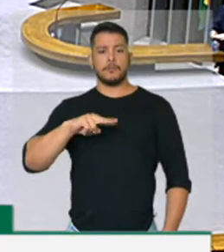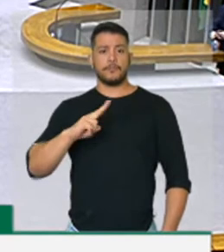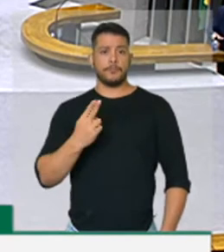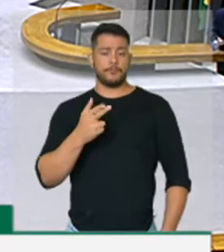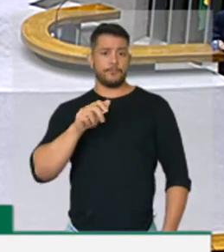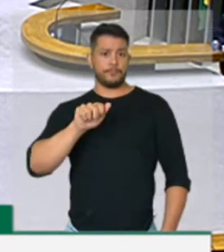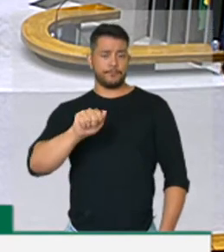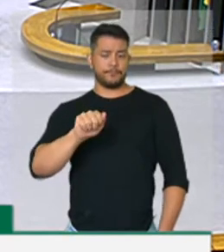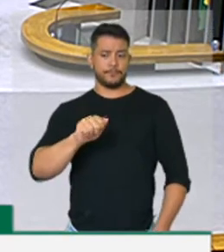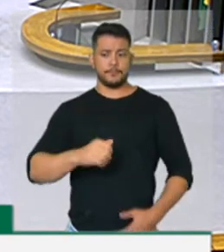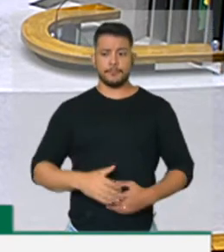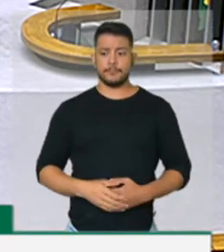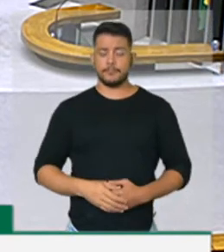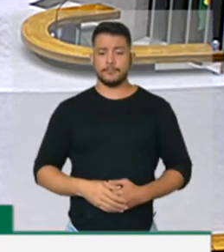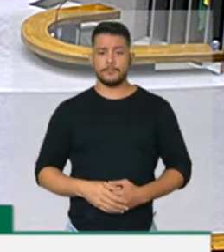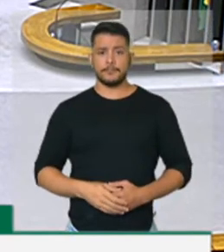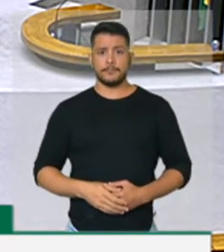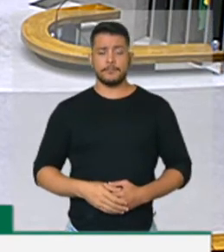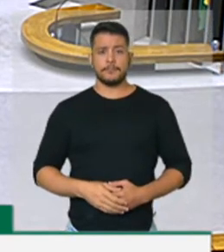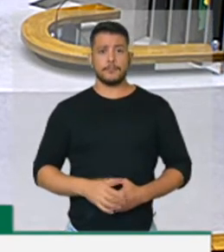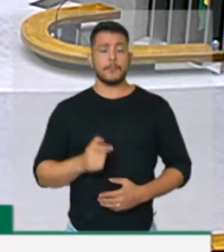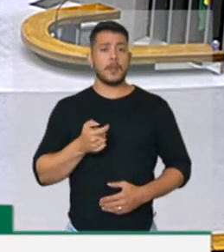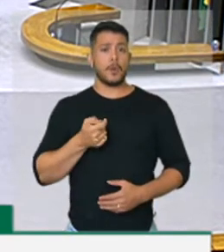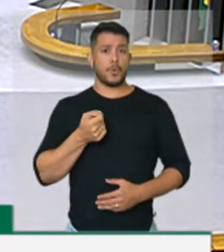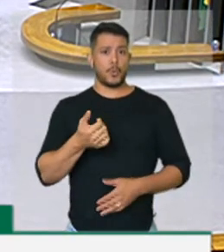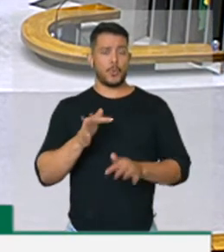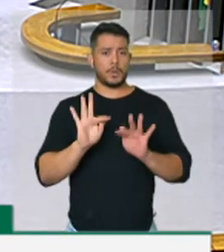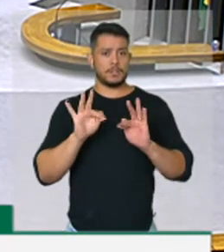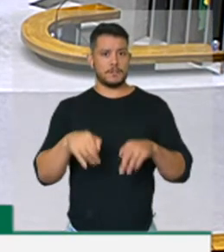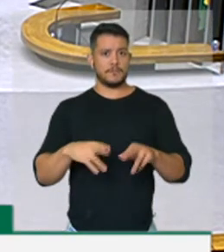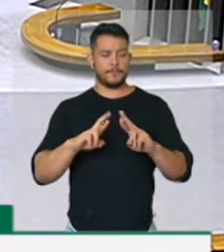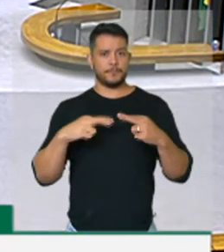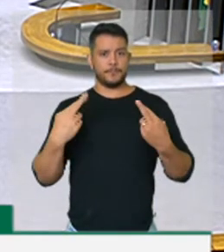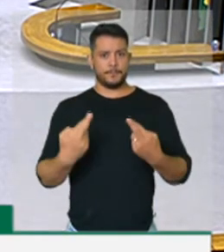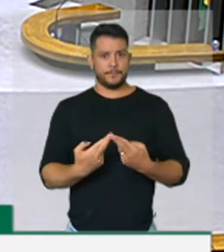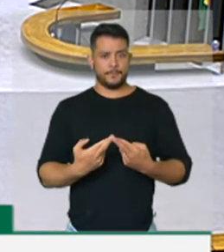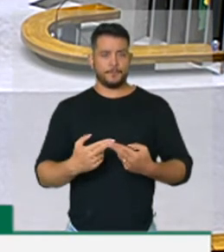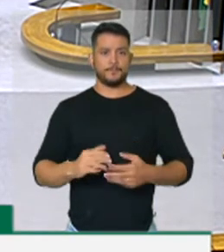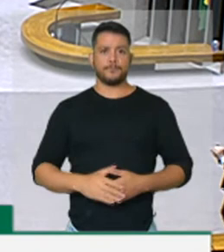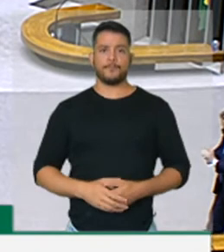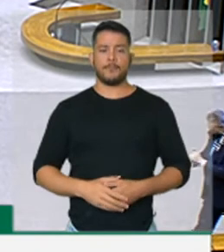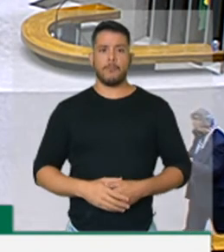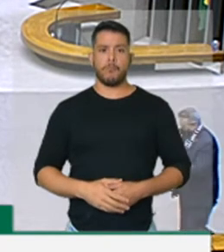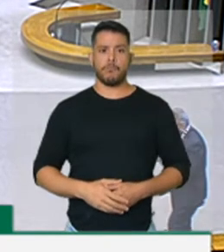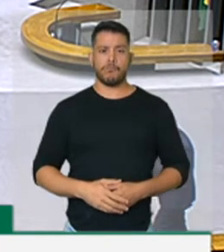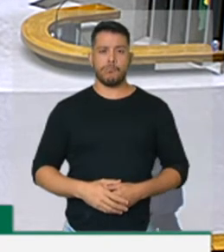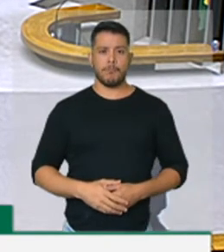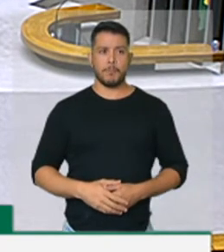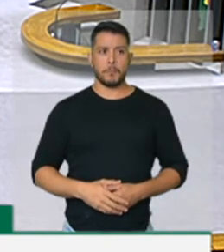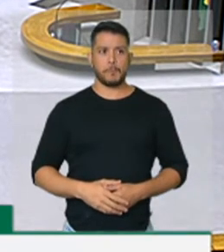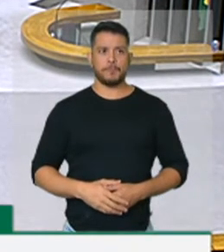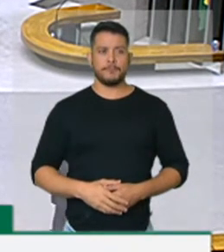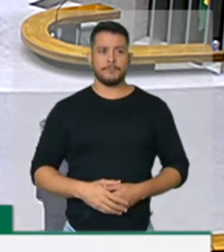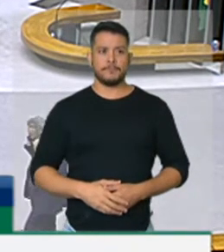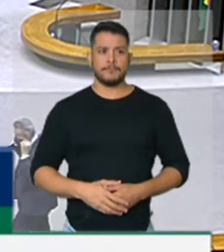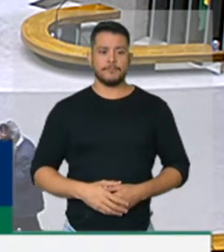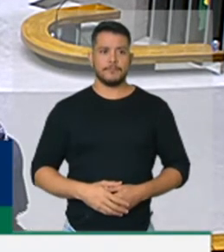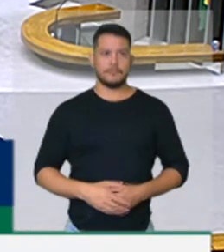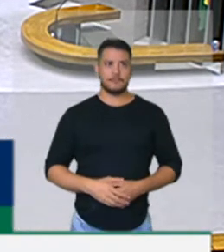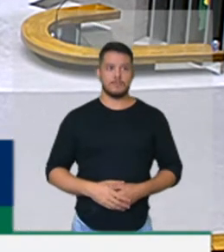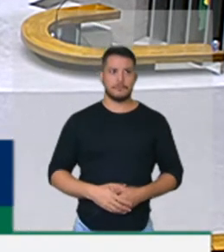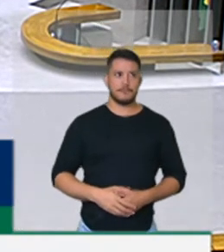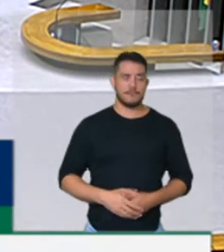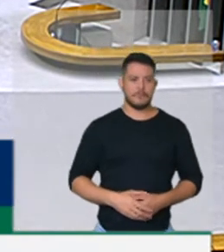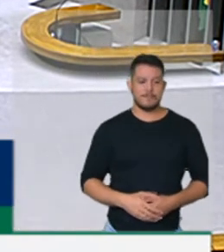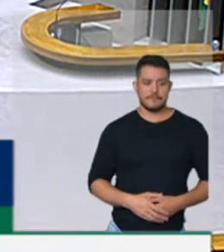Já no final da sessão, os deputados estão usando o tempo de liderança. Estava falando pelo PMDB, deputado Celso Maldaner. Agora a deputada